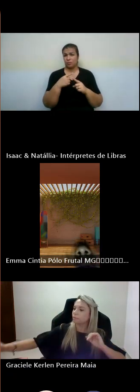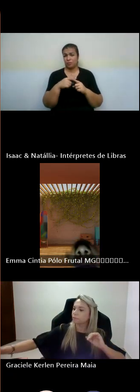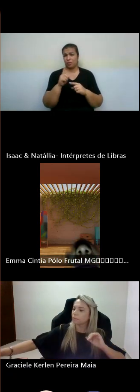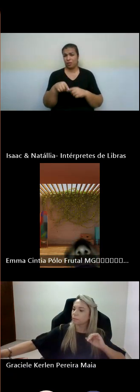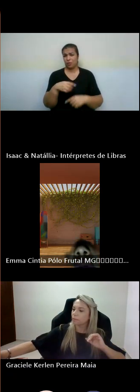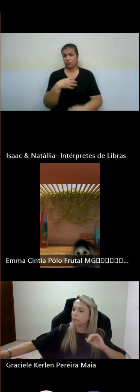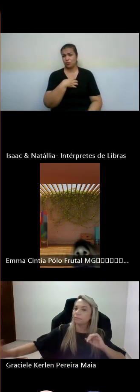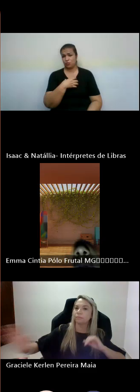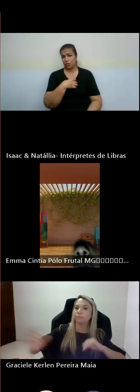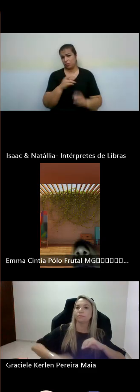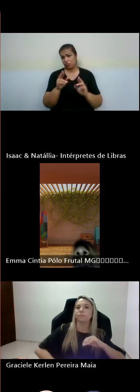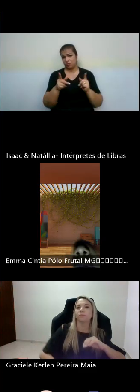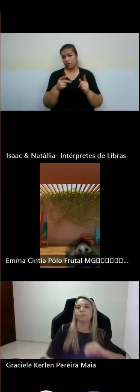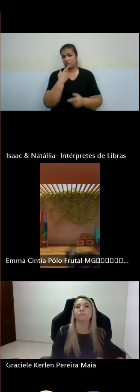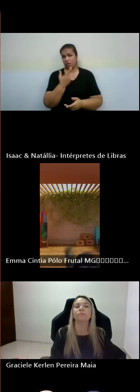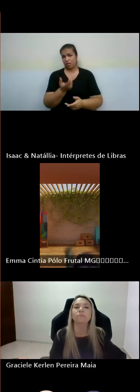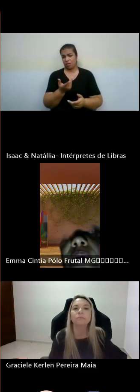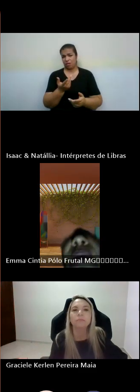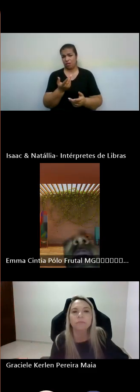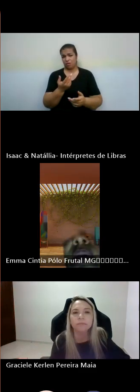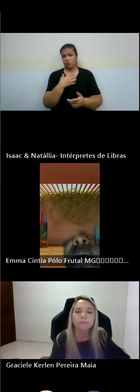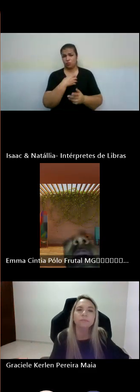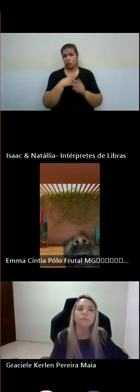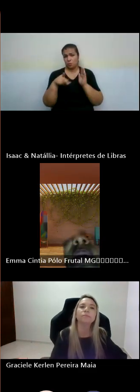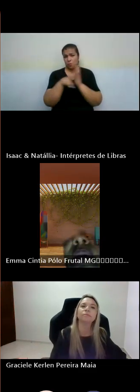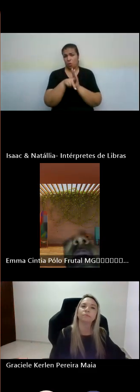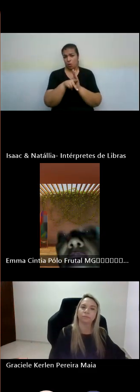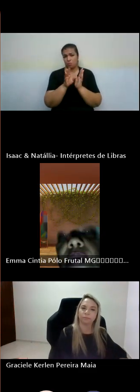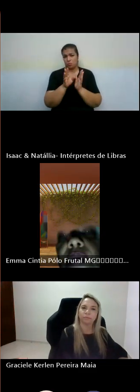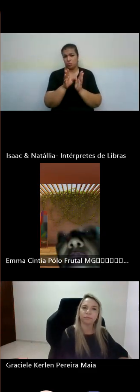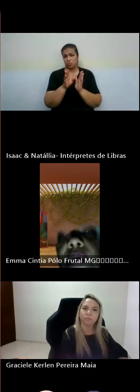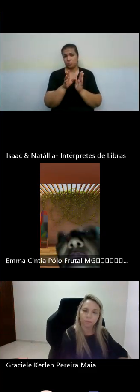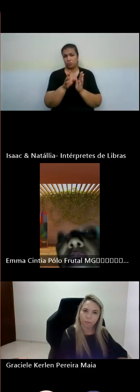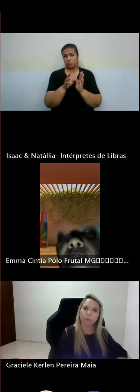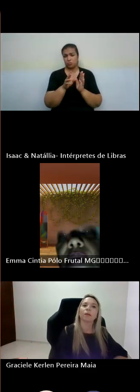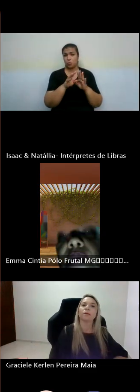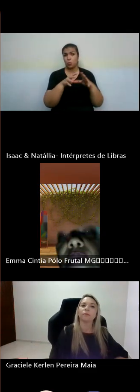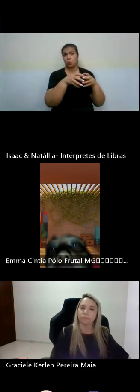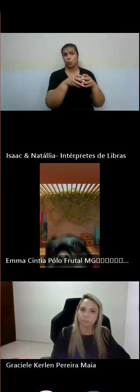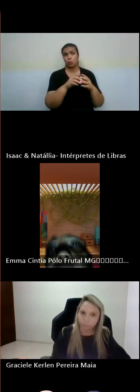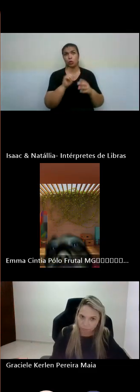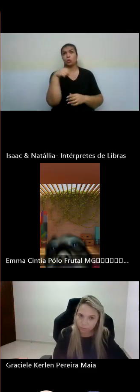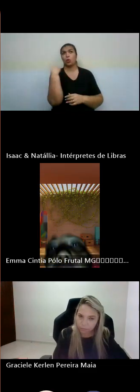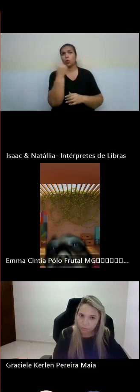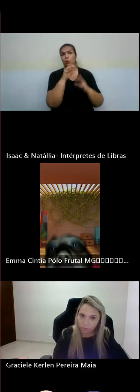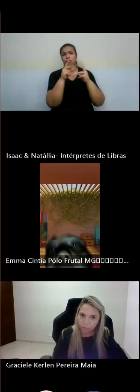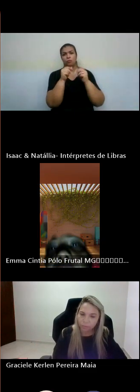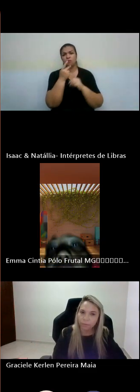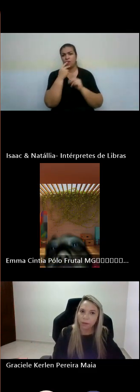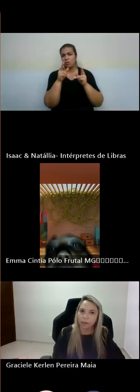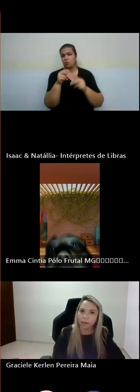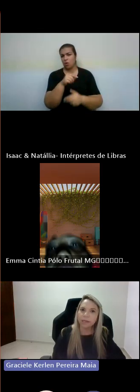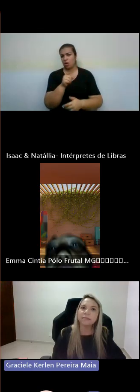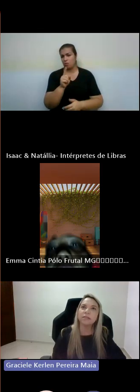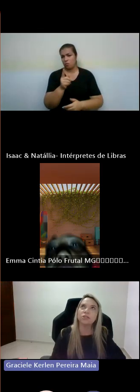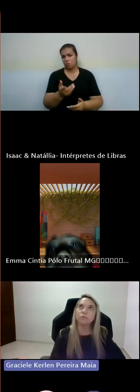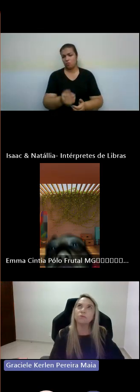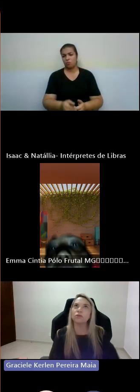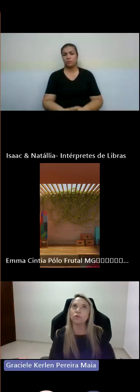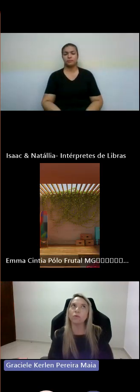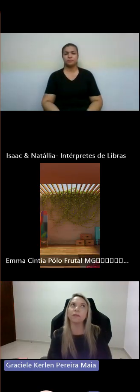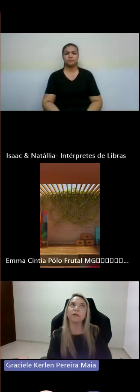diferente de falar, né? Uma forma própria de só de um grupo, né? Não é todo mundo que fala assim. E